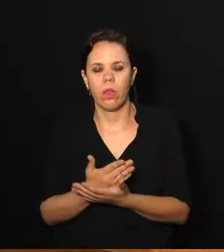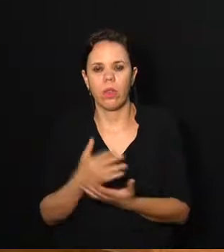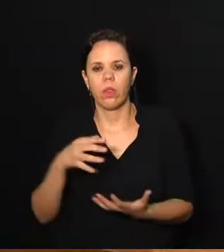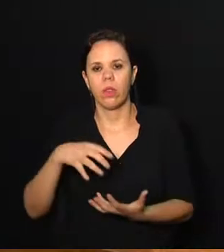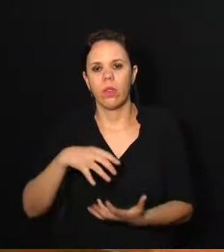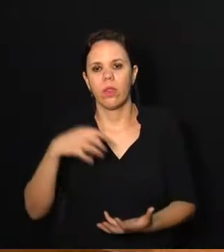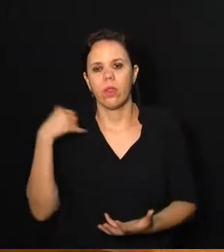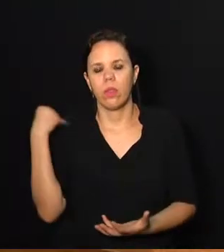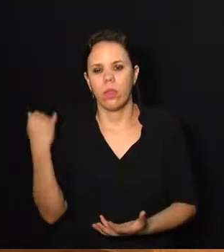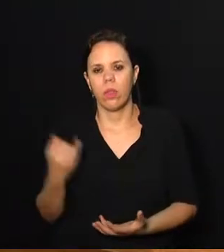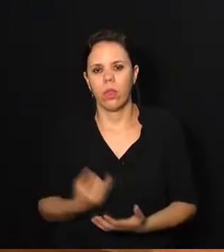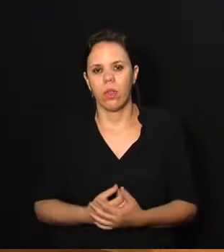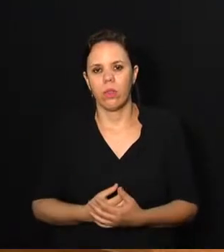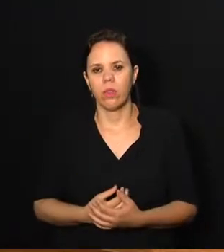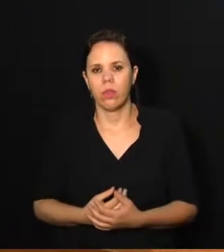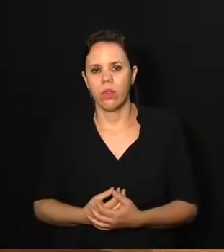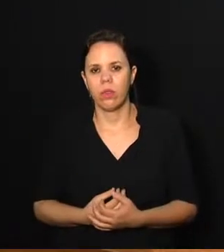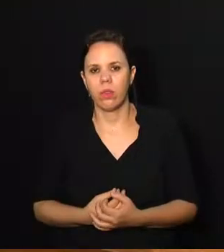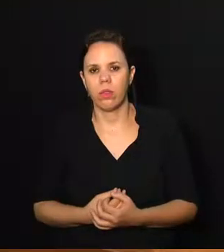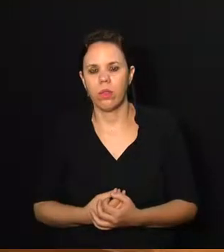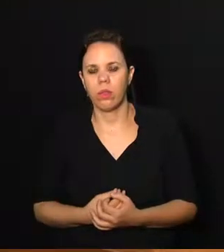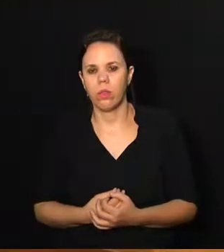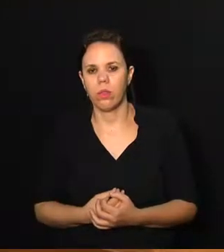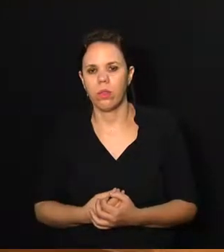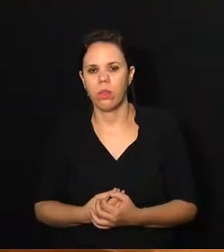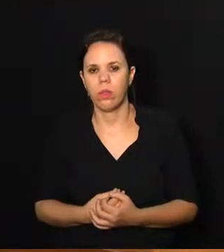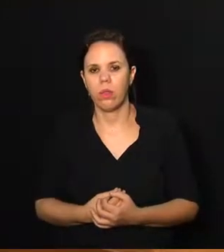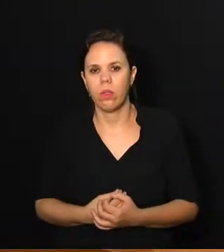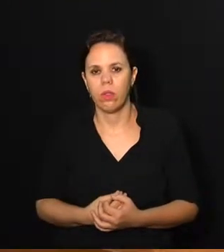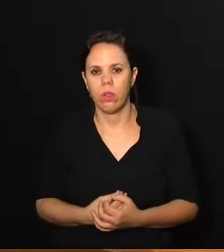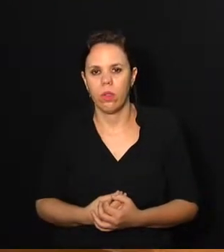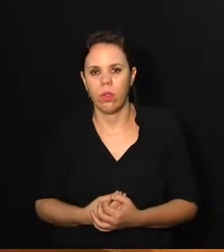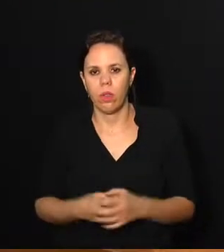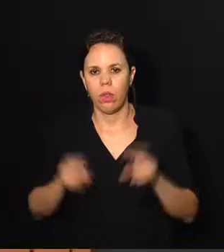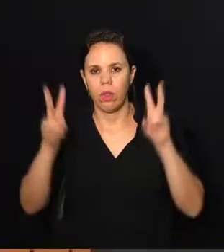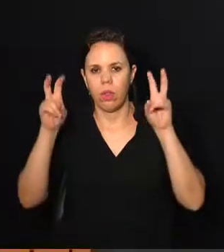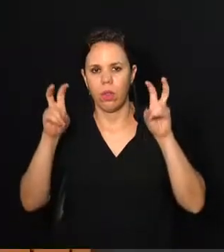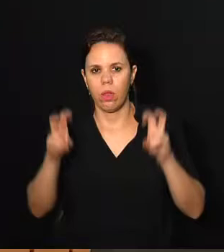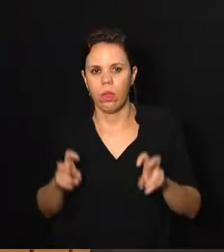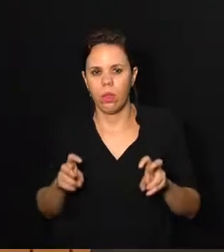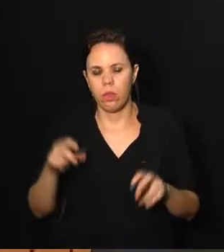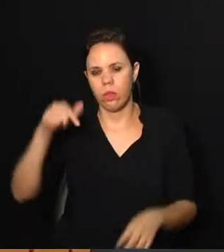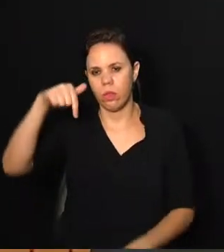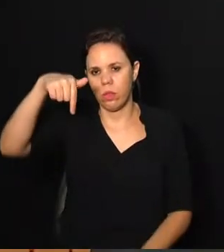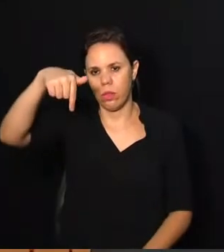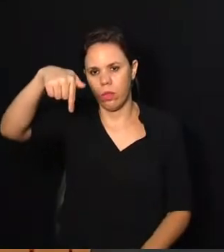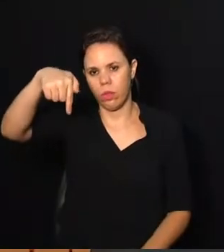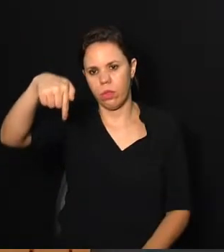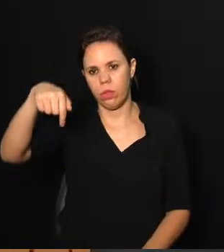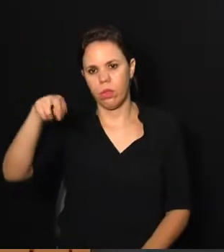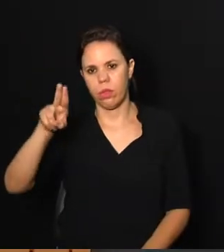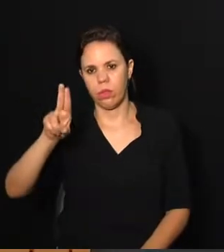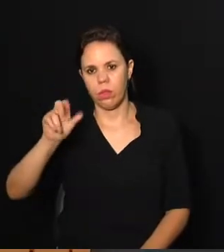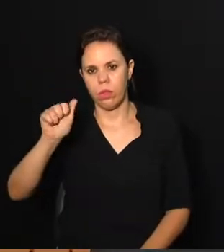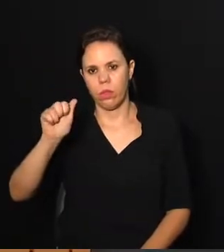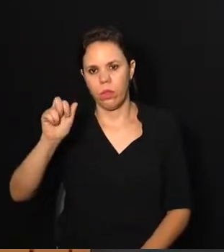primeiro que fez essa denominação da quarta idade. O que seria a quarta